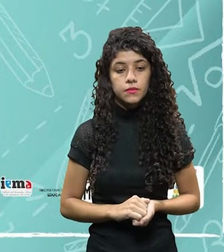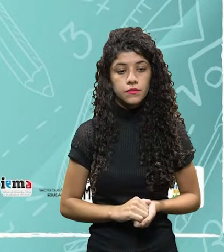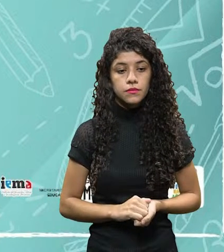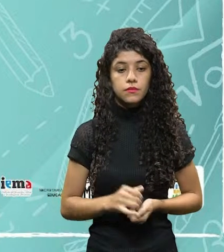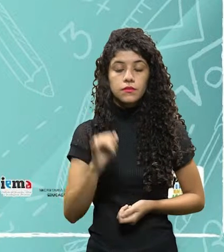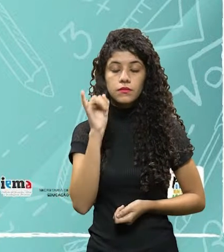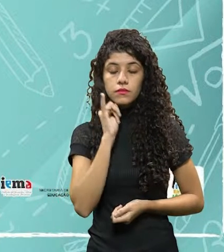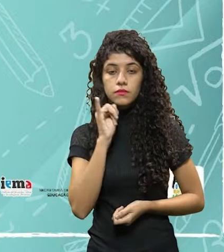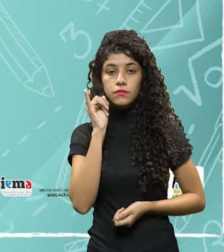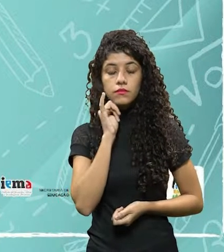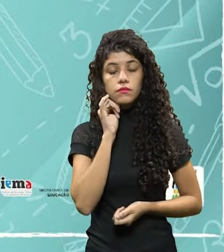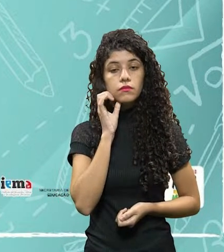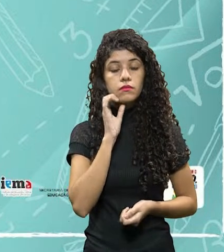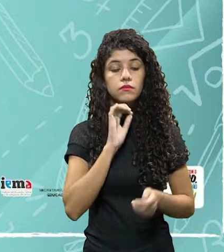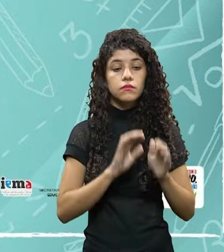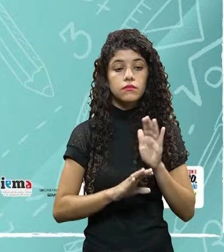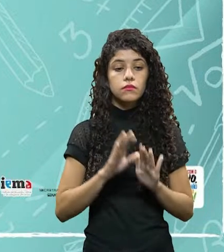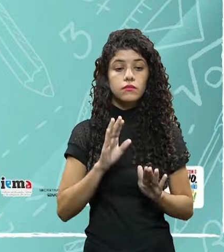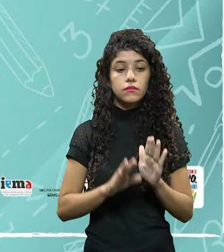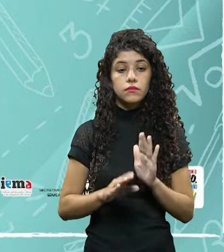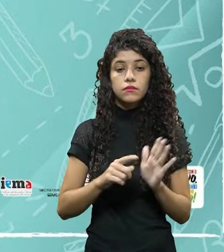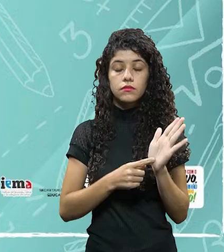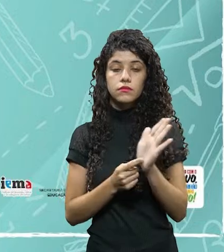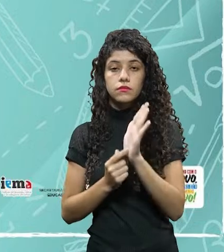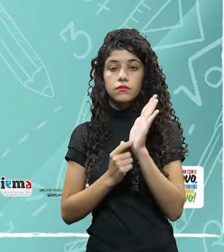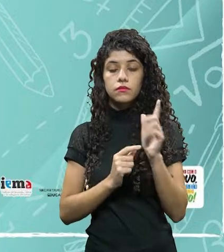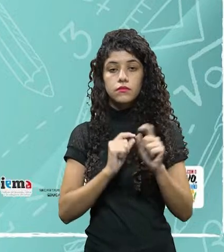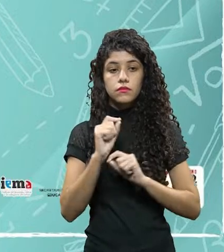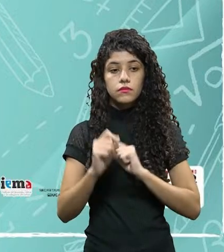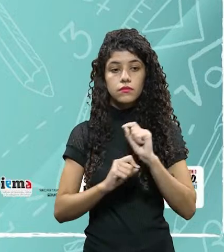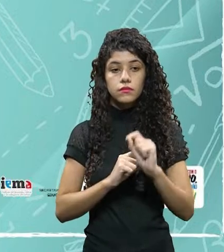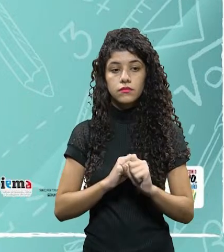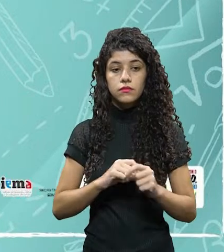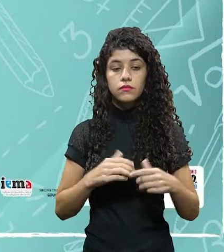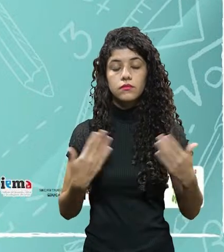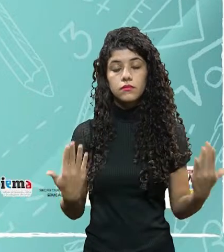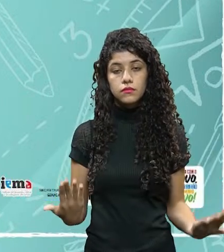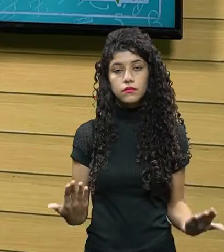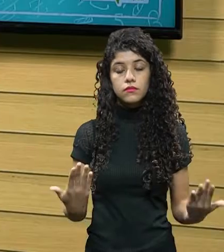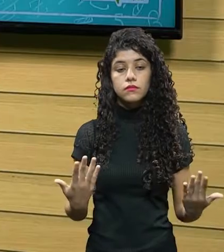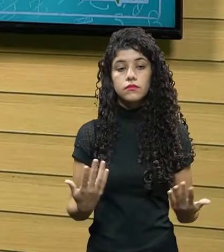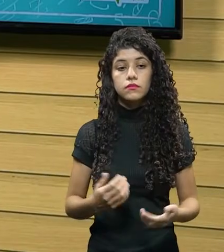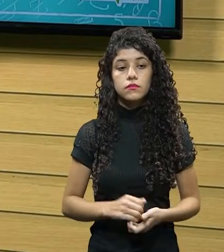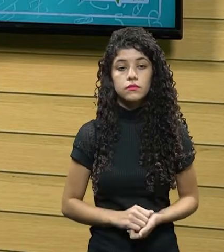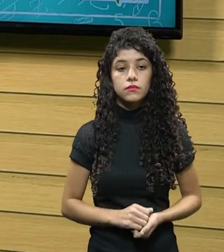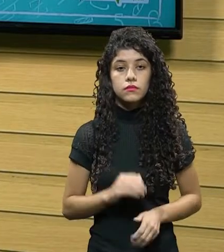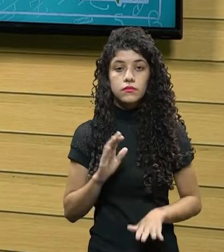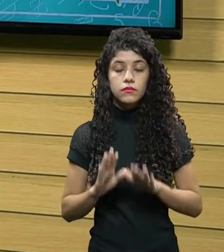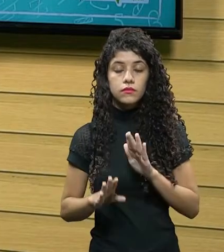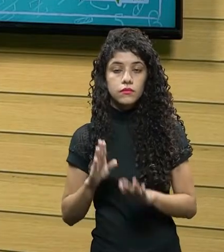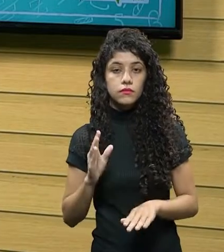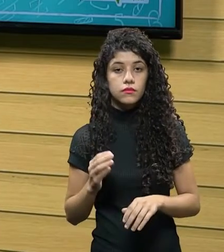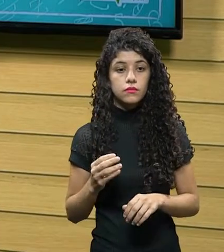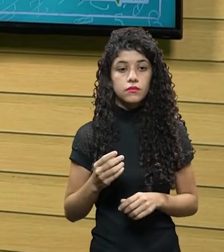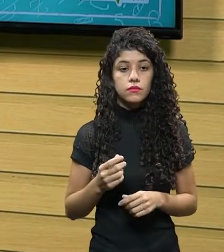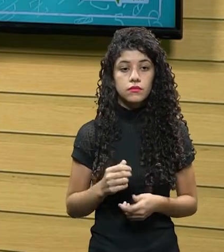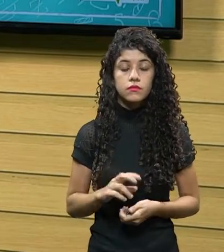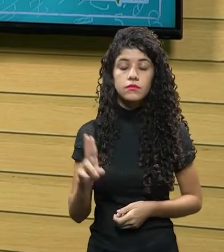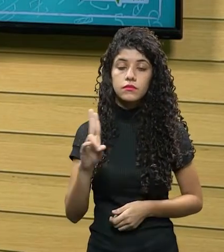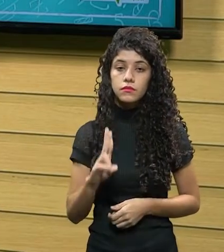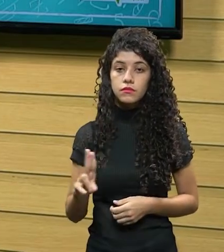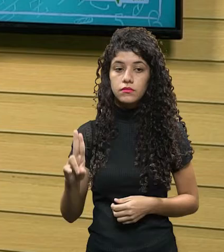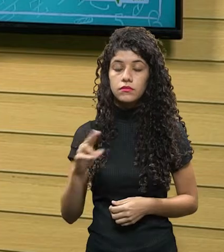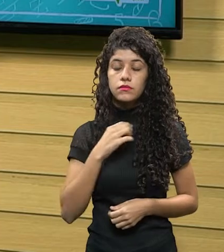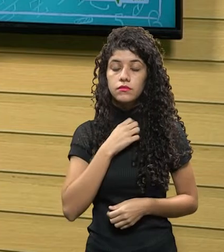Exemplo do balanço patrimonial com as seguintes demonstrações contábeis. Então aqui vamos ver algumas contas que são pertinentes